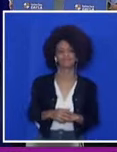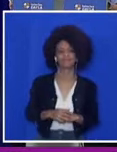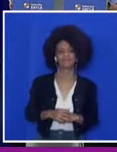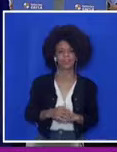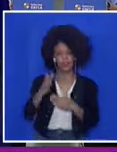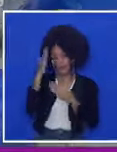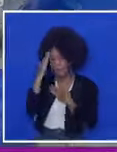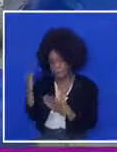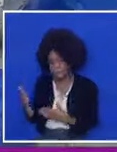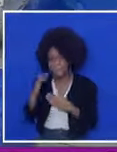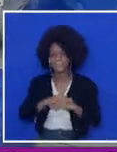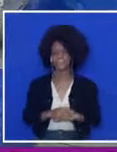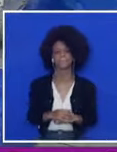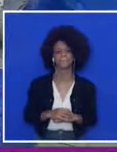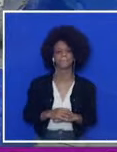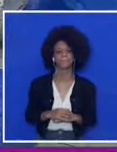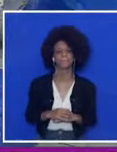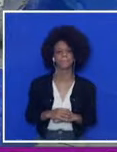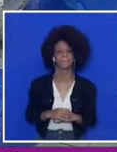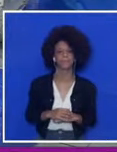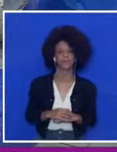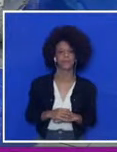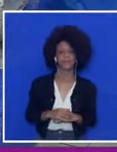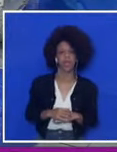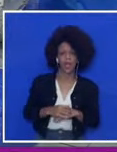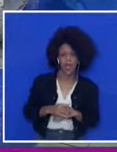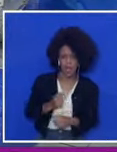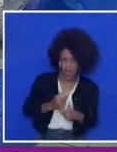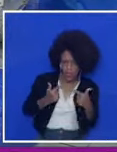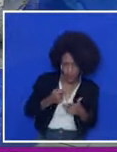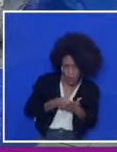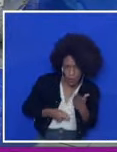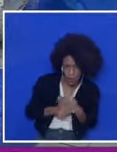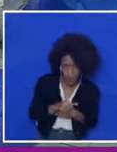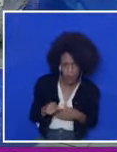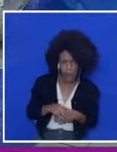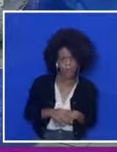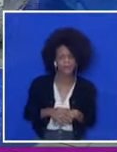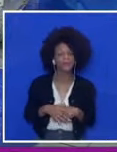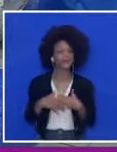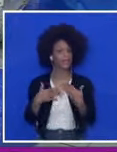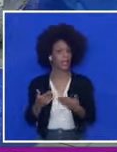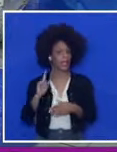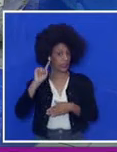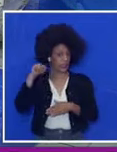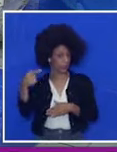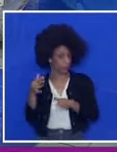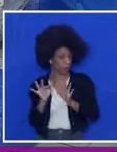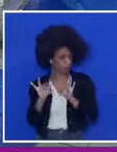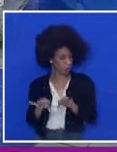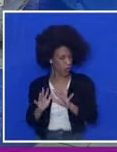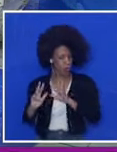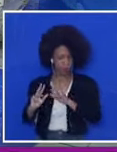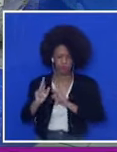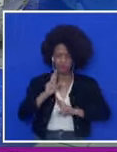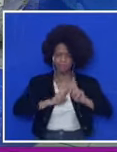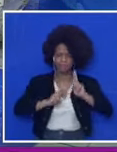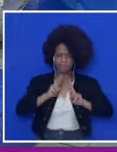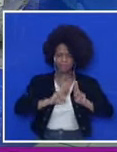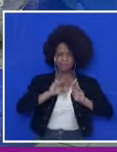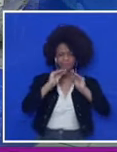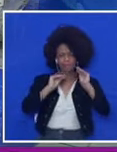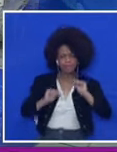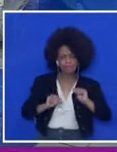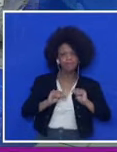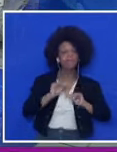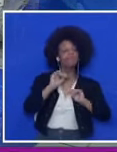confirmo. Obrigado. A sorte estava na sua aposta. Logo após a apuração, todos os resultados serão